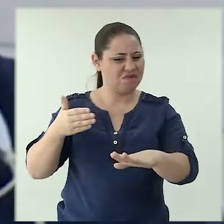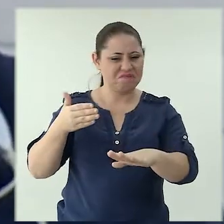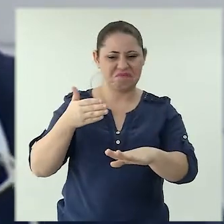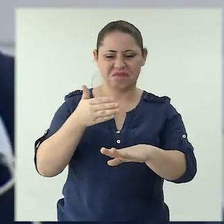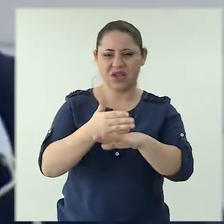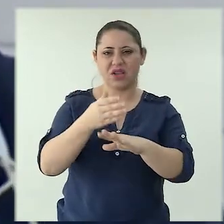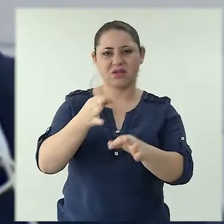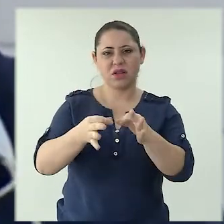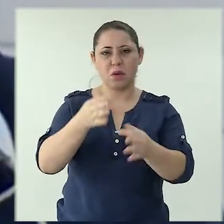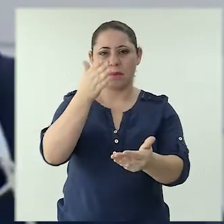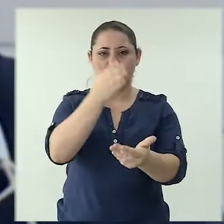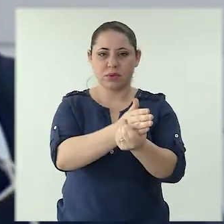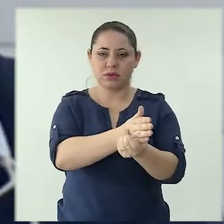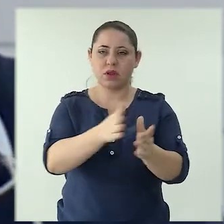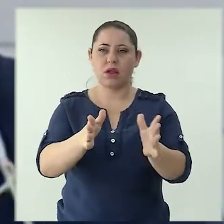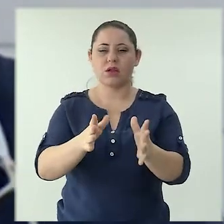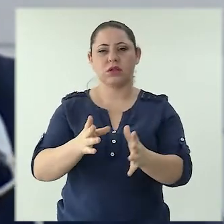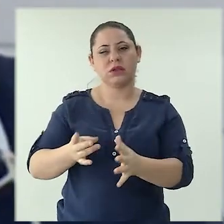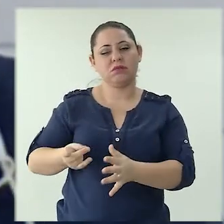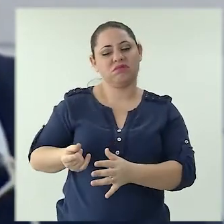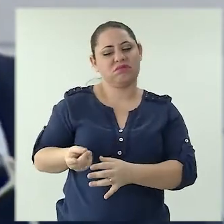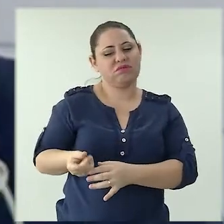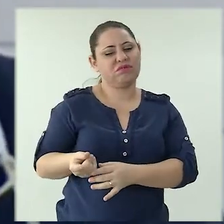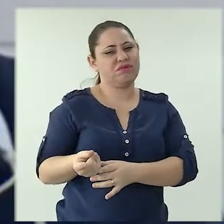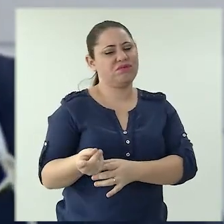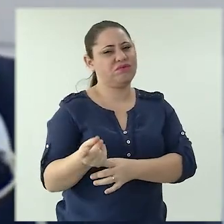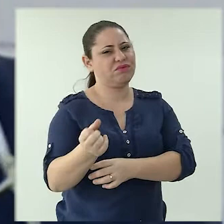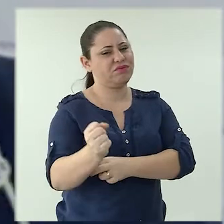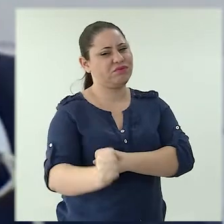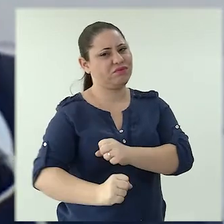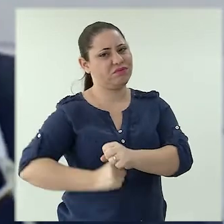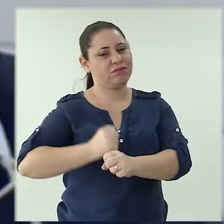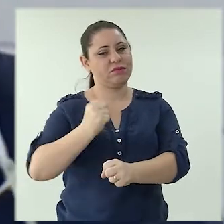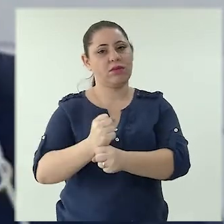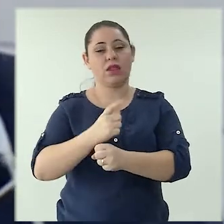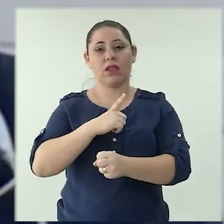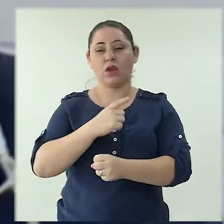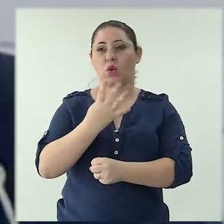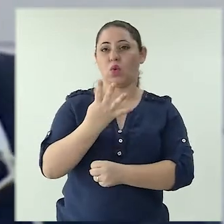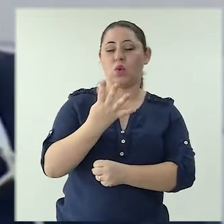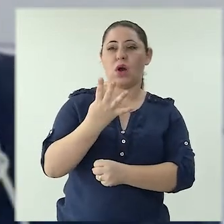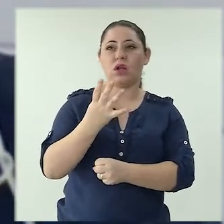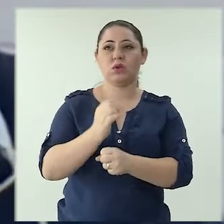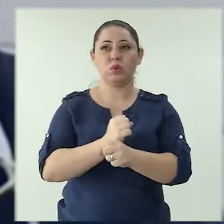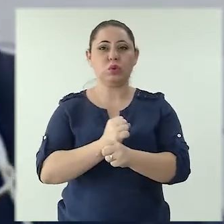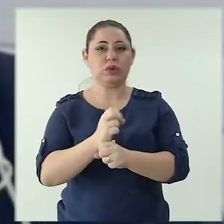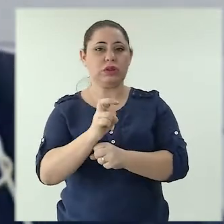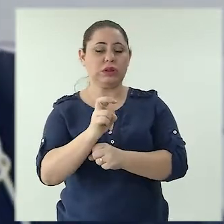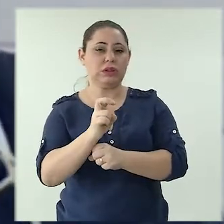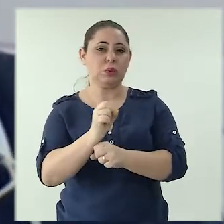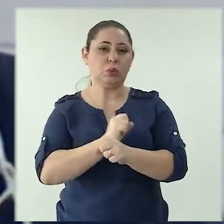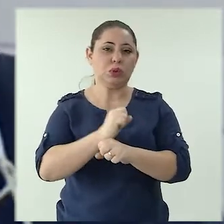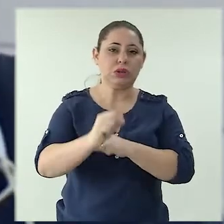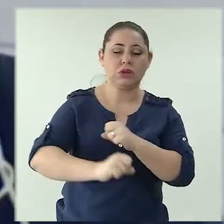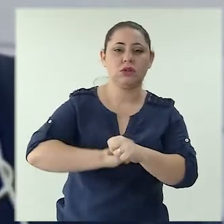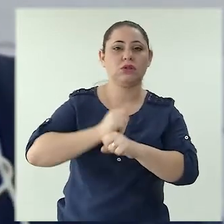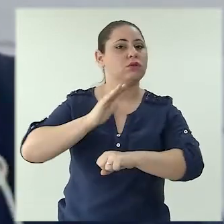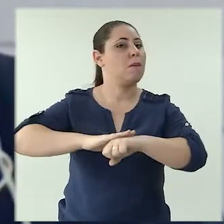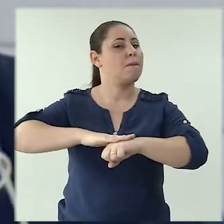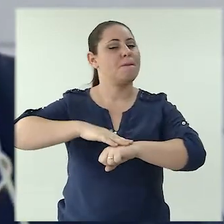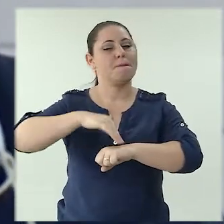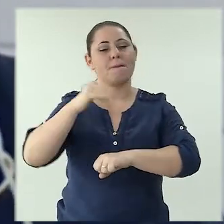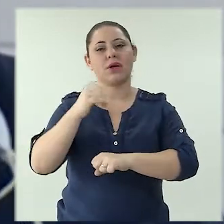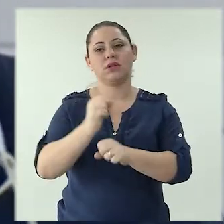você não precisa entrar com um processo que pode delongar anos. Existem usucapiões aí que demoram 4, 5 ou mais anos para